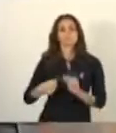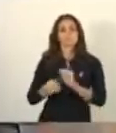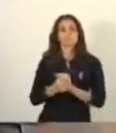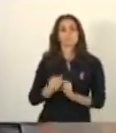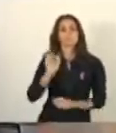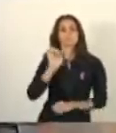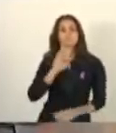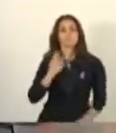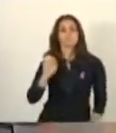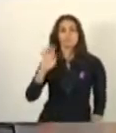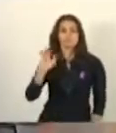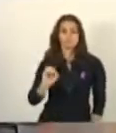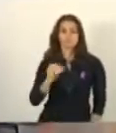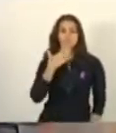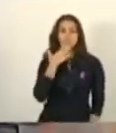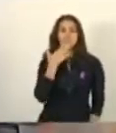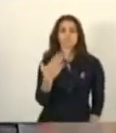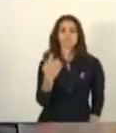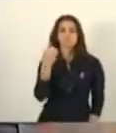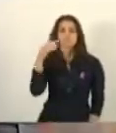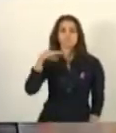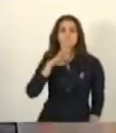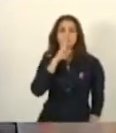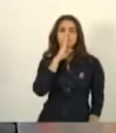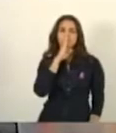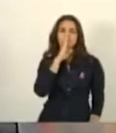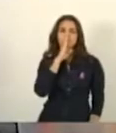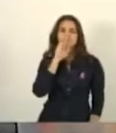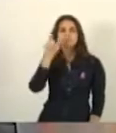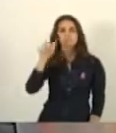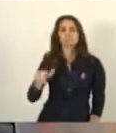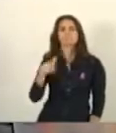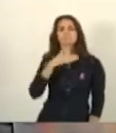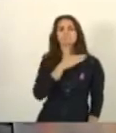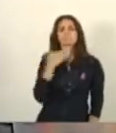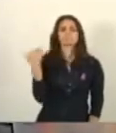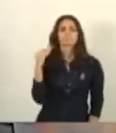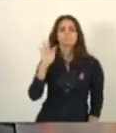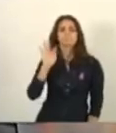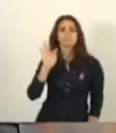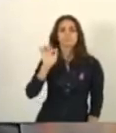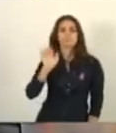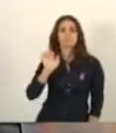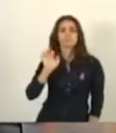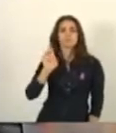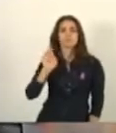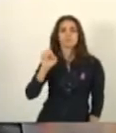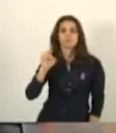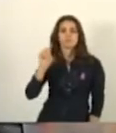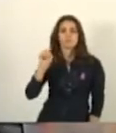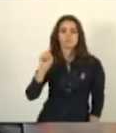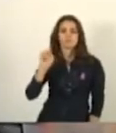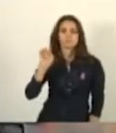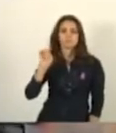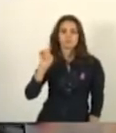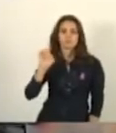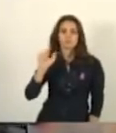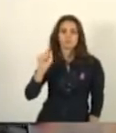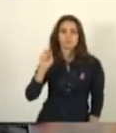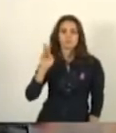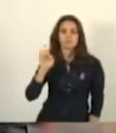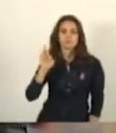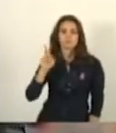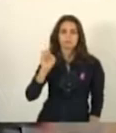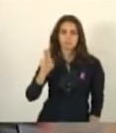Teodorico Ferraço, solicitando aí um minuto de silêncio pelo falecimento do doutor Fernando de Abreu Júdice, uma pessoa que